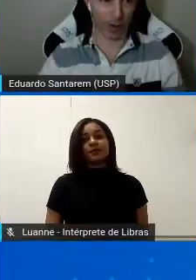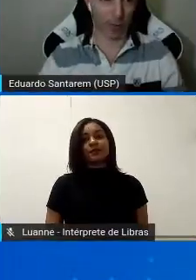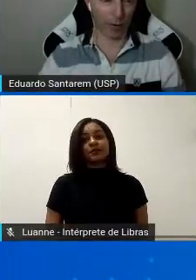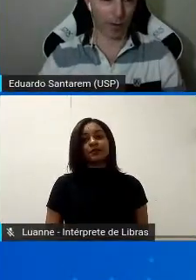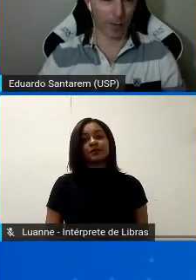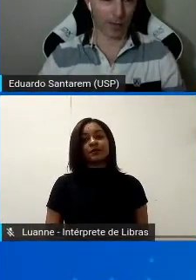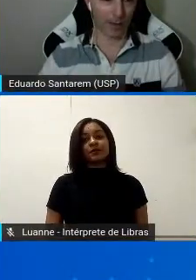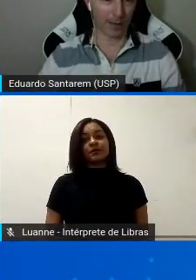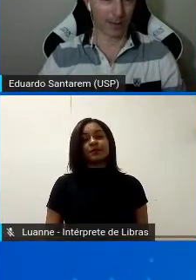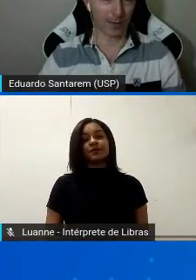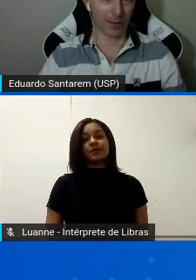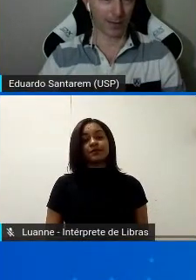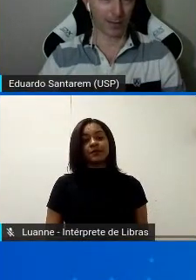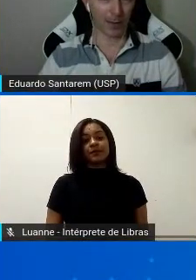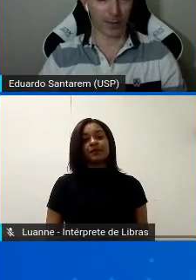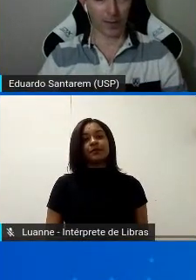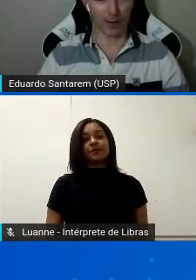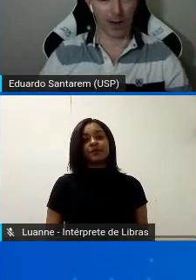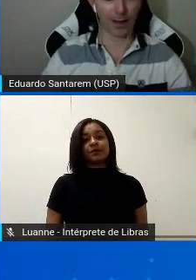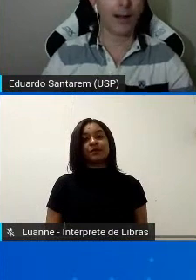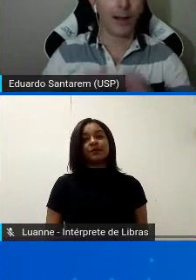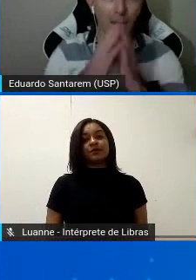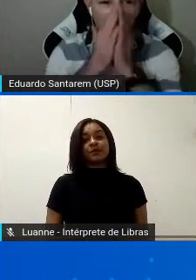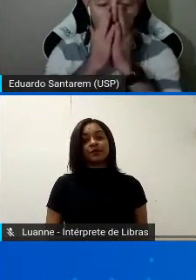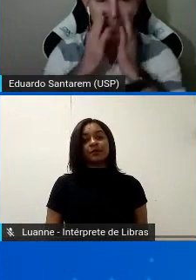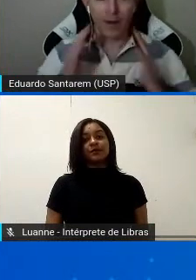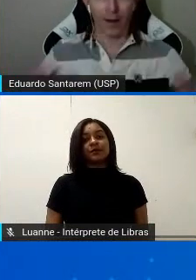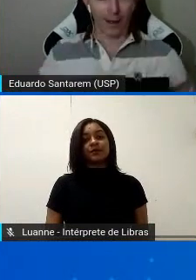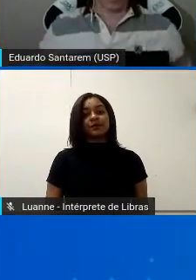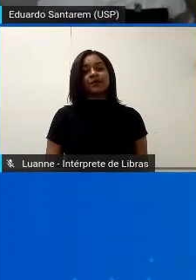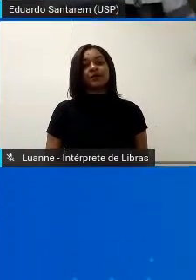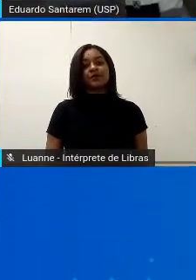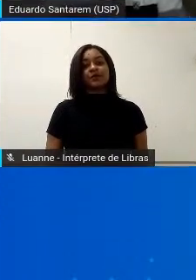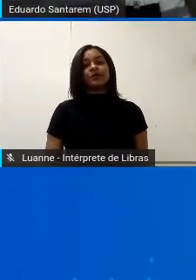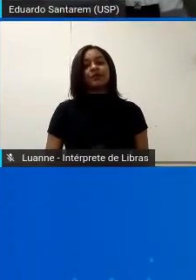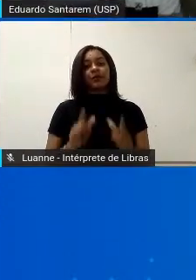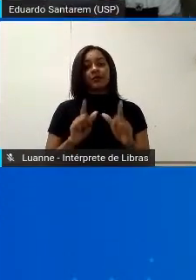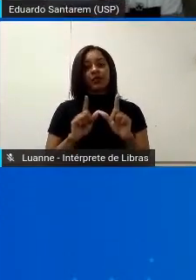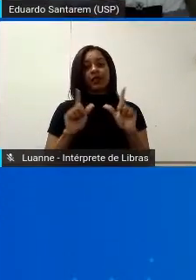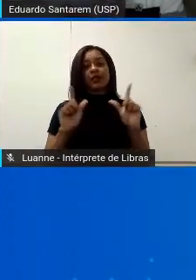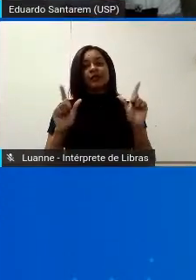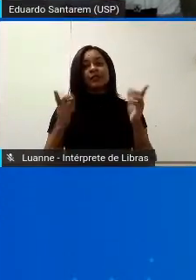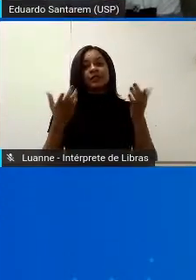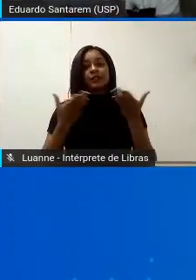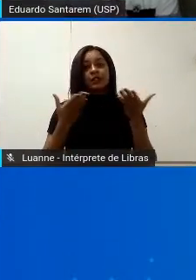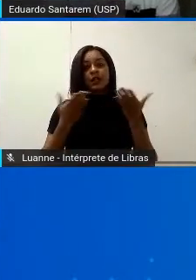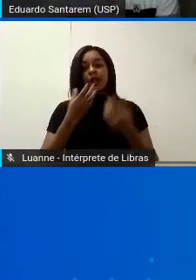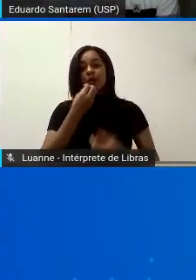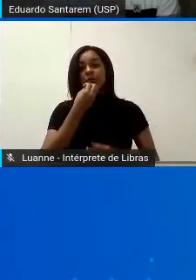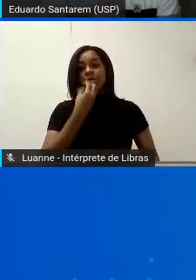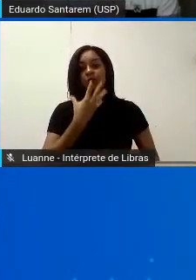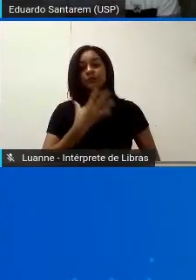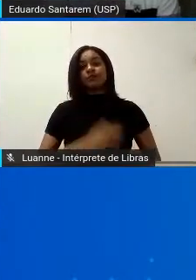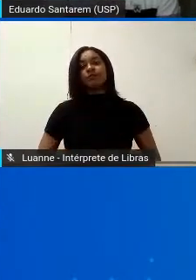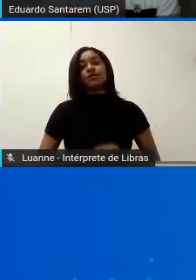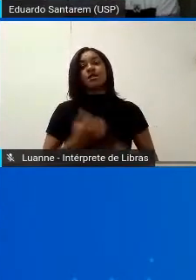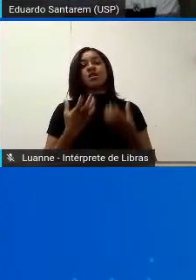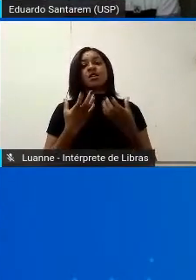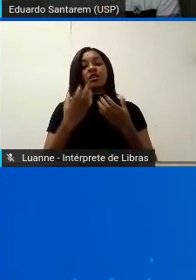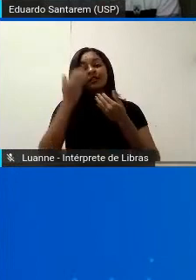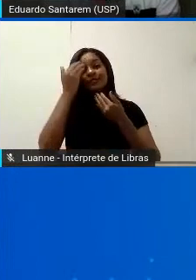pular um pouco minha apresentação aqui para depois ficar bom primeiro eu queria agradecer né a